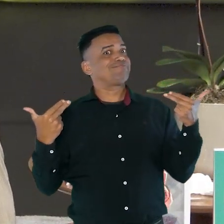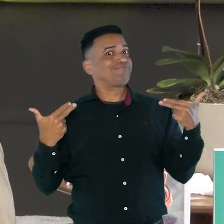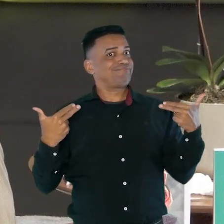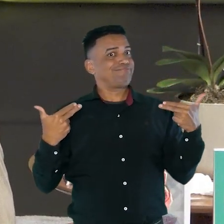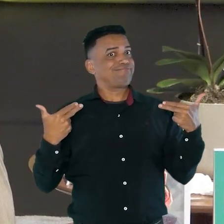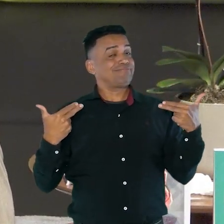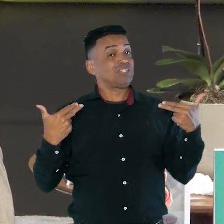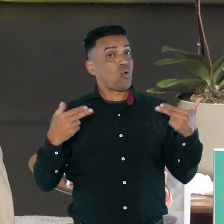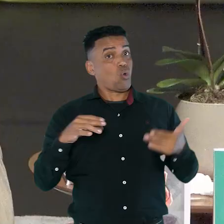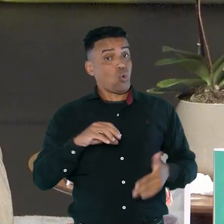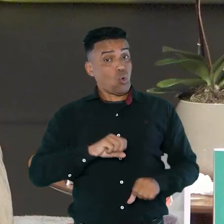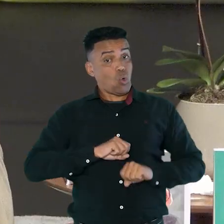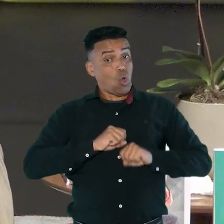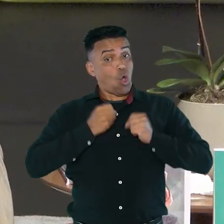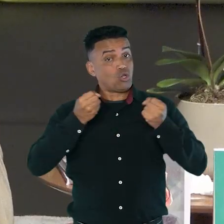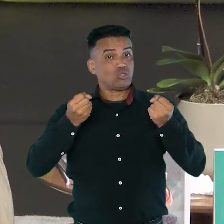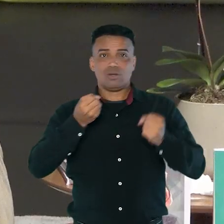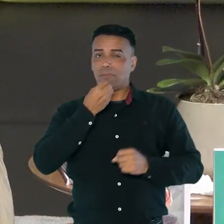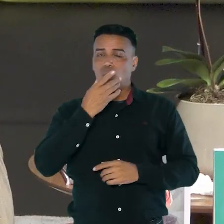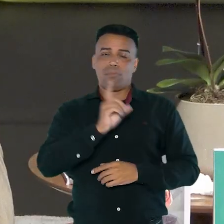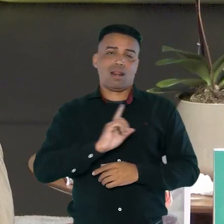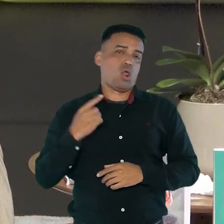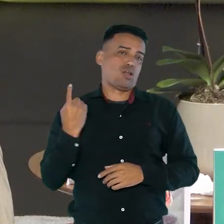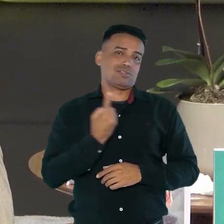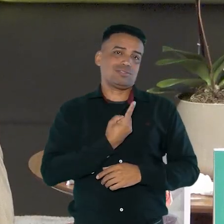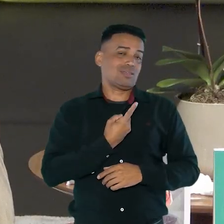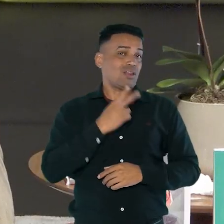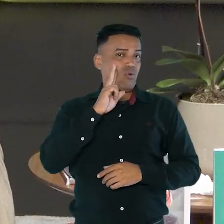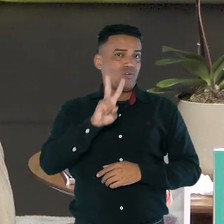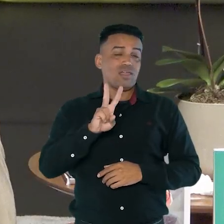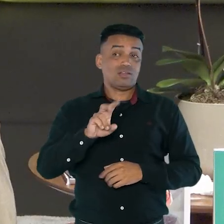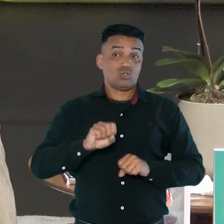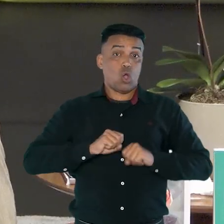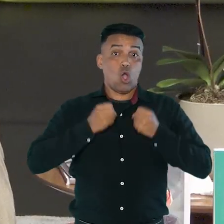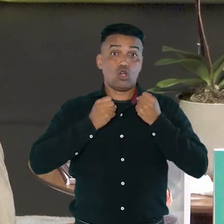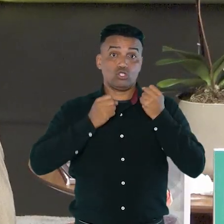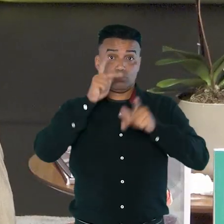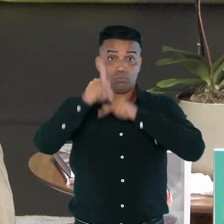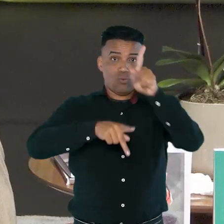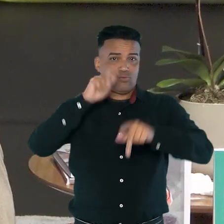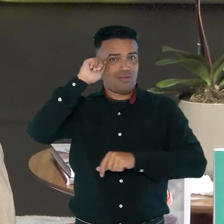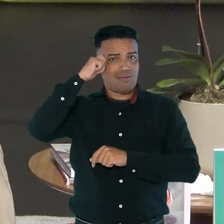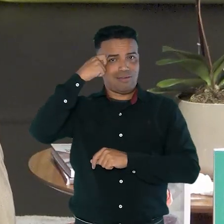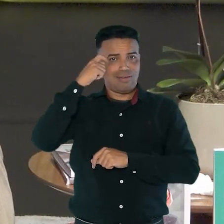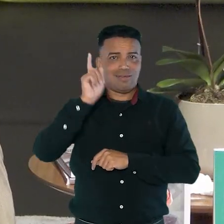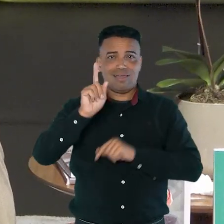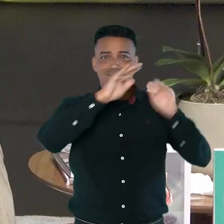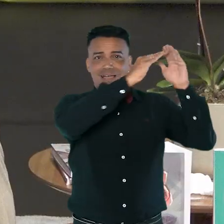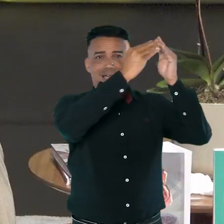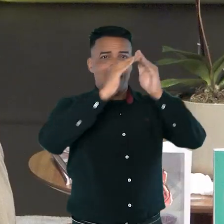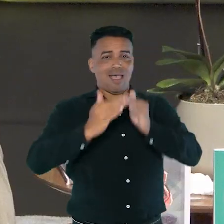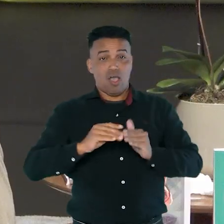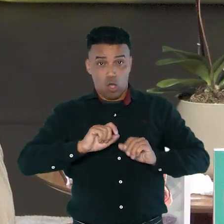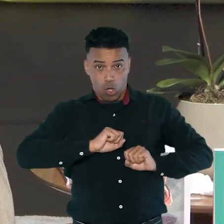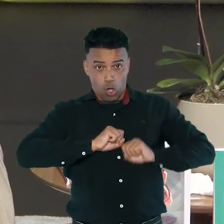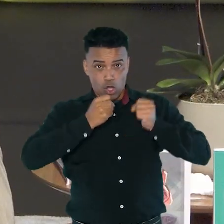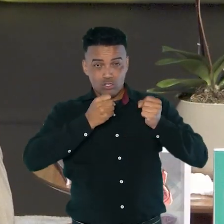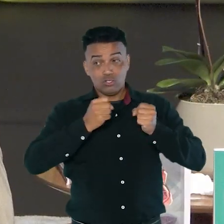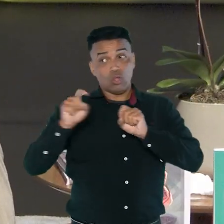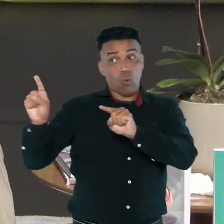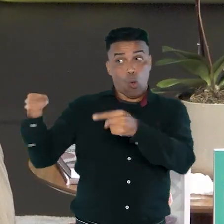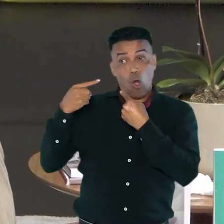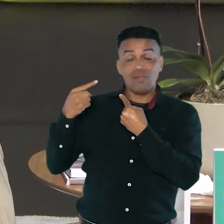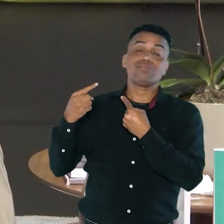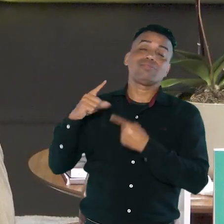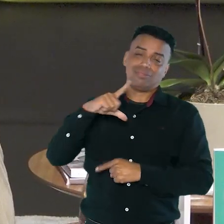outro. Então, o ódio para nós não é bom. Eu não vejo o ódio do nosso povo, eu vejo contra nós, sim, eu vejo